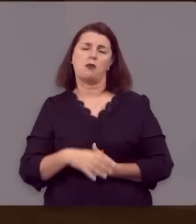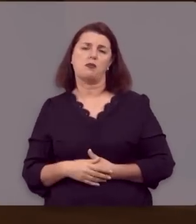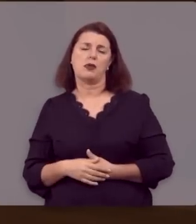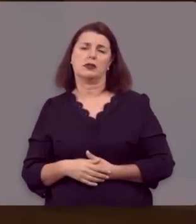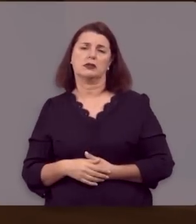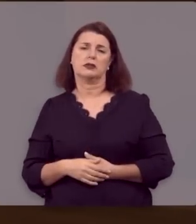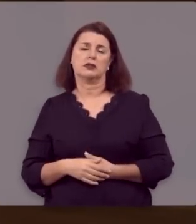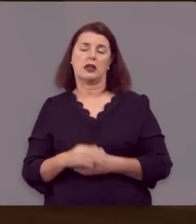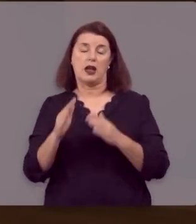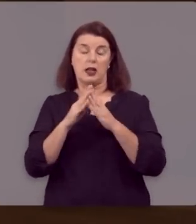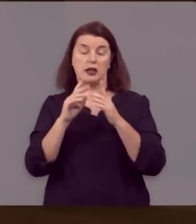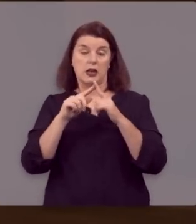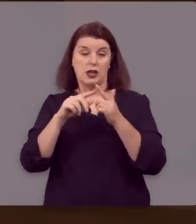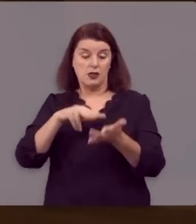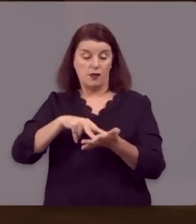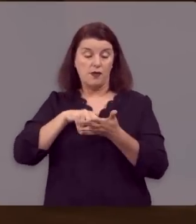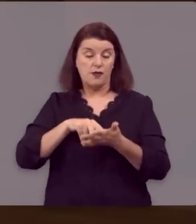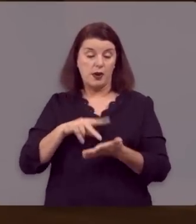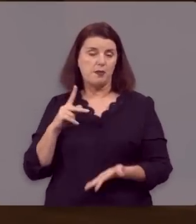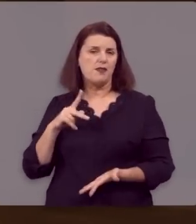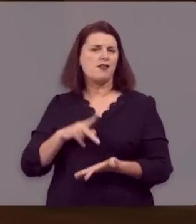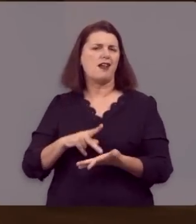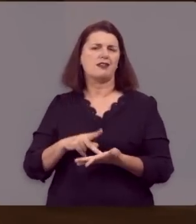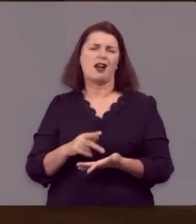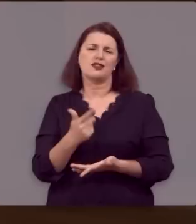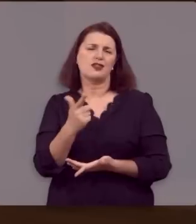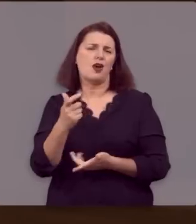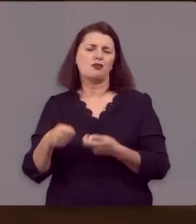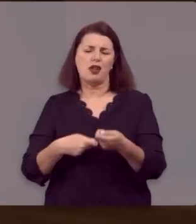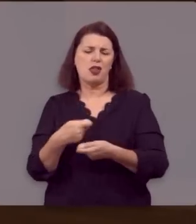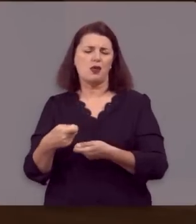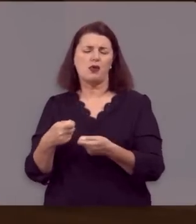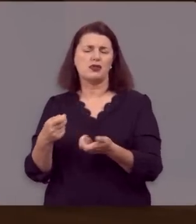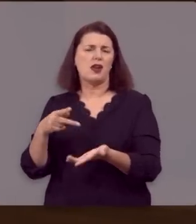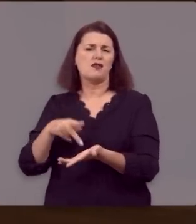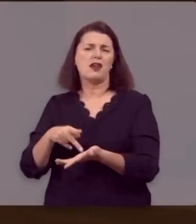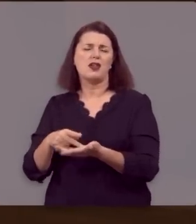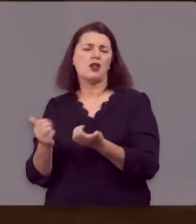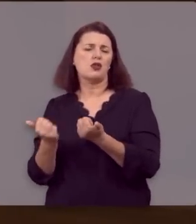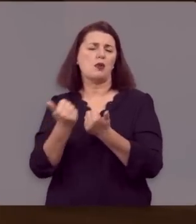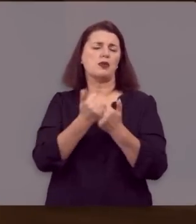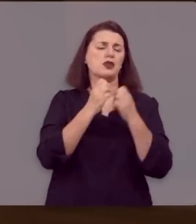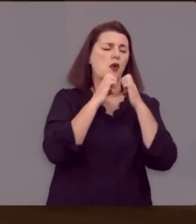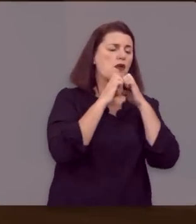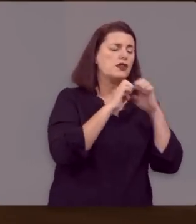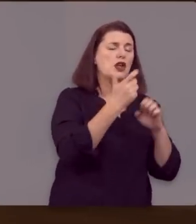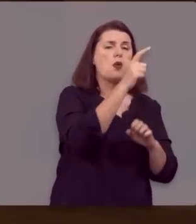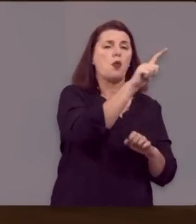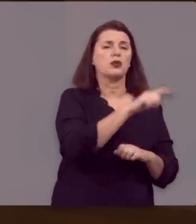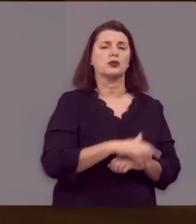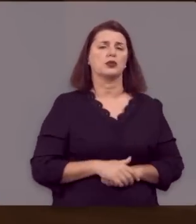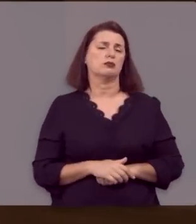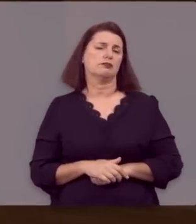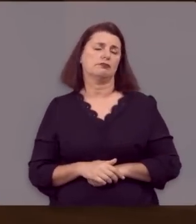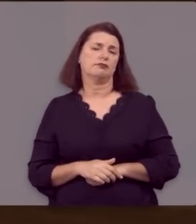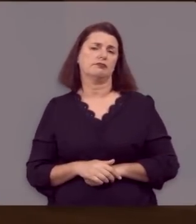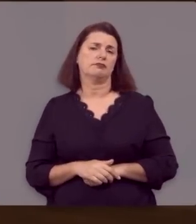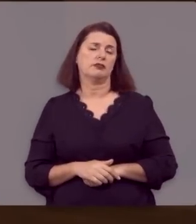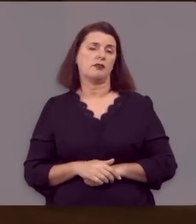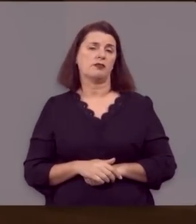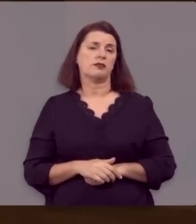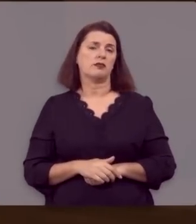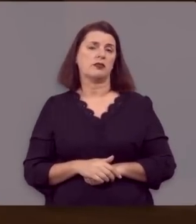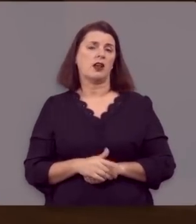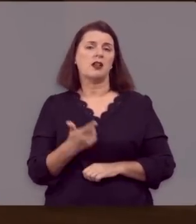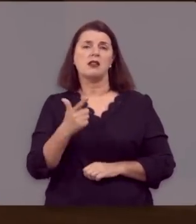igreja firmada na verdade, que não negocia a verdade, que não substitui o evangelho por outro evangelho,